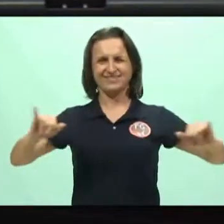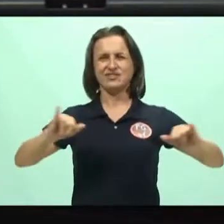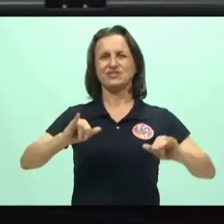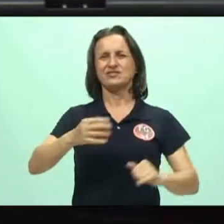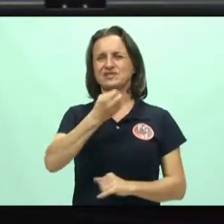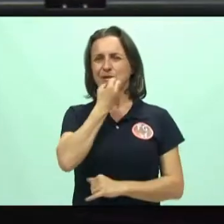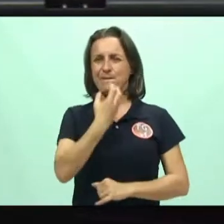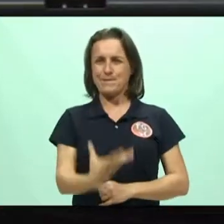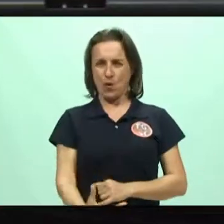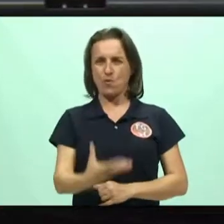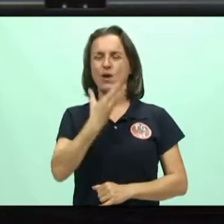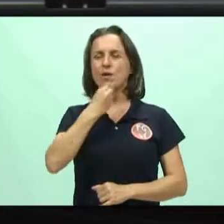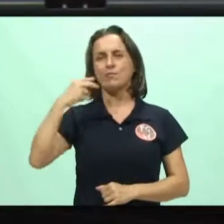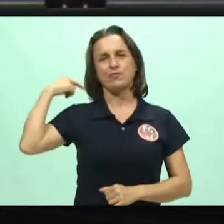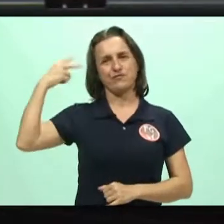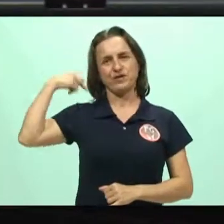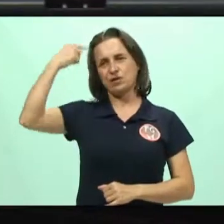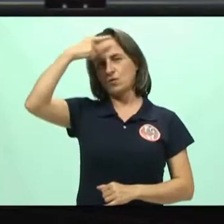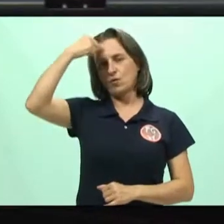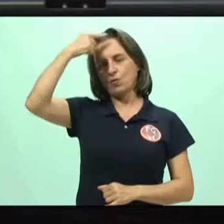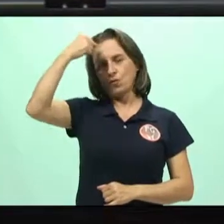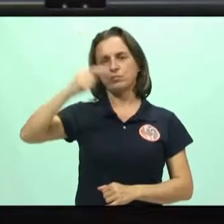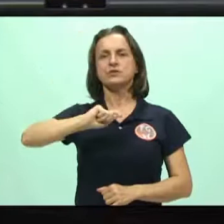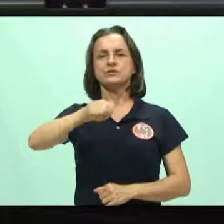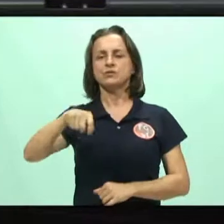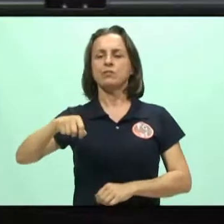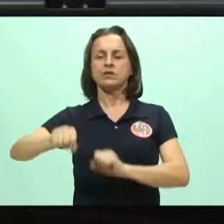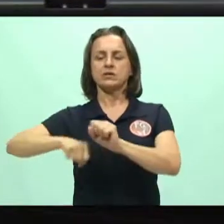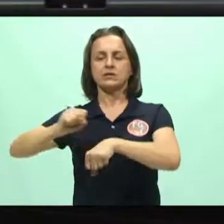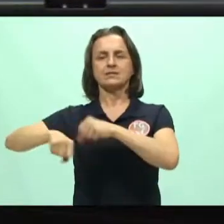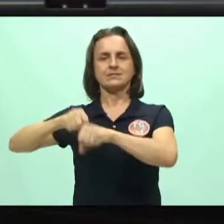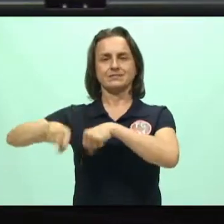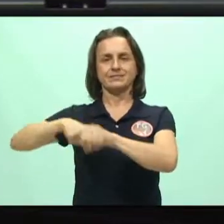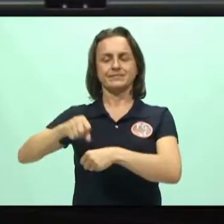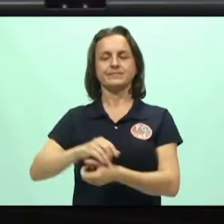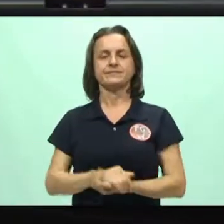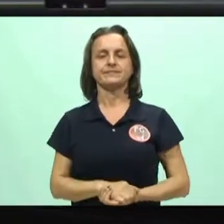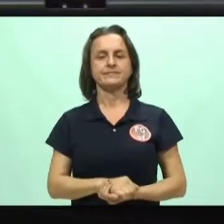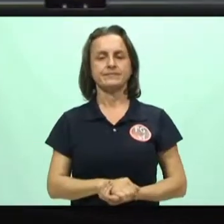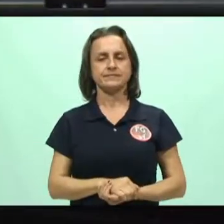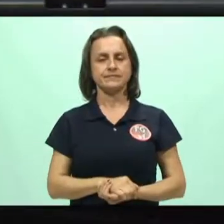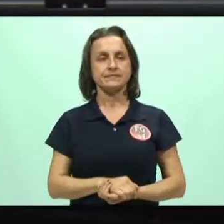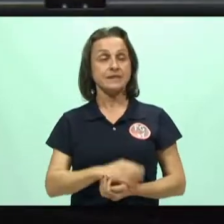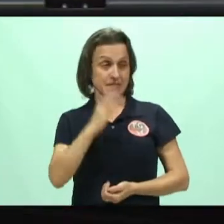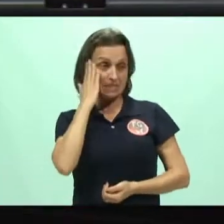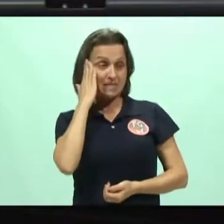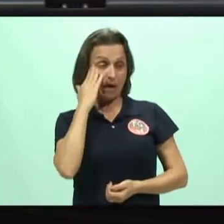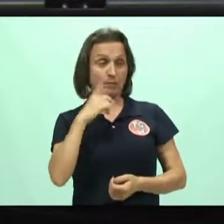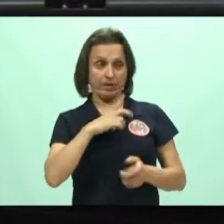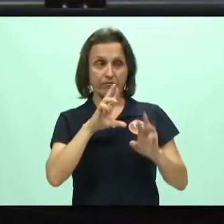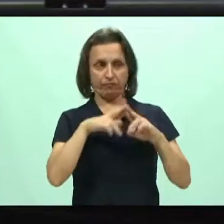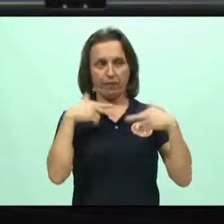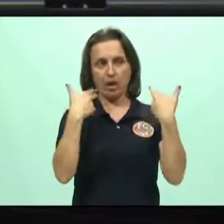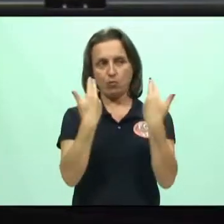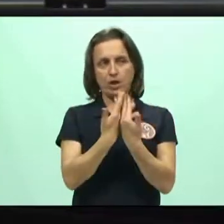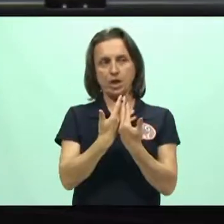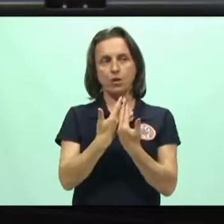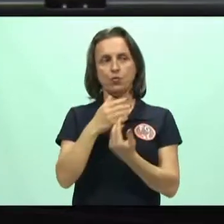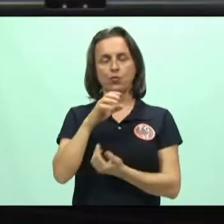que defende tanto ciclovias sabia que teve uma reunião na Estefano e eles queriam